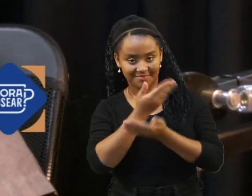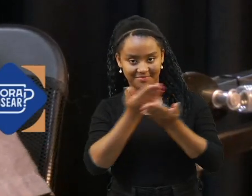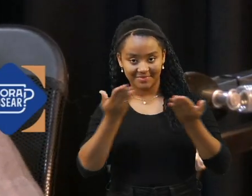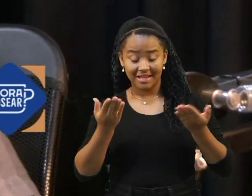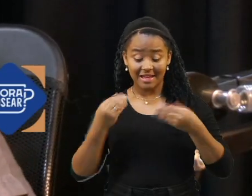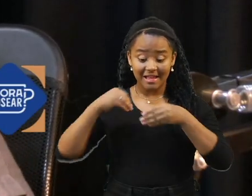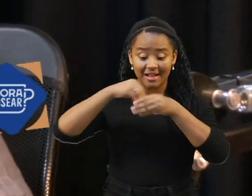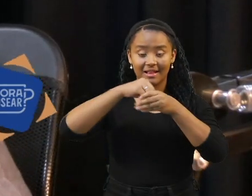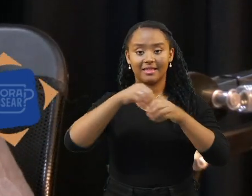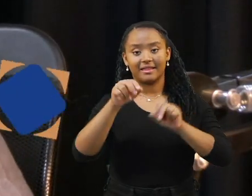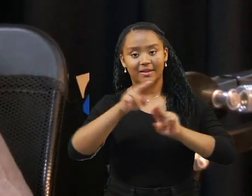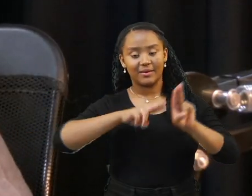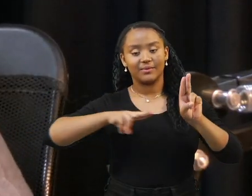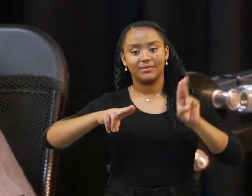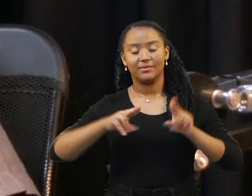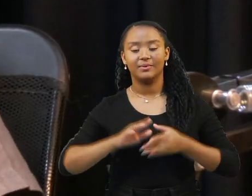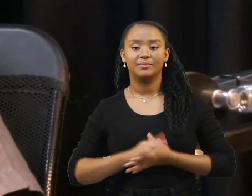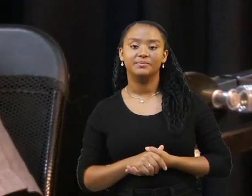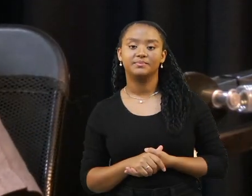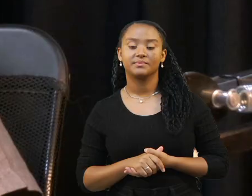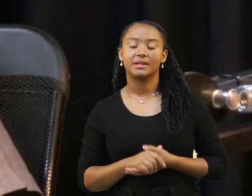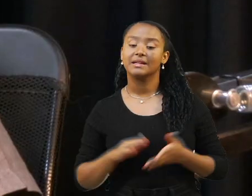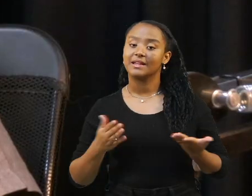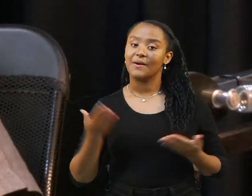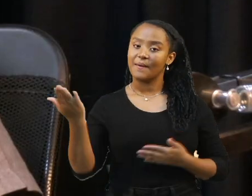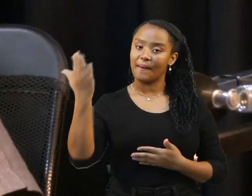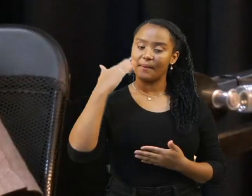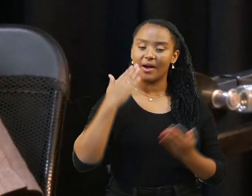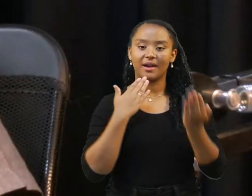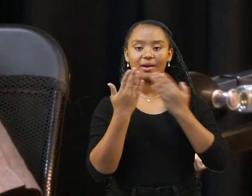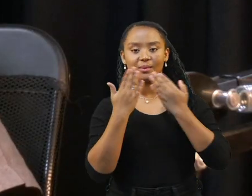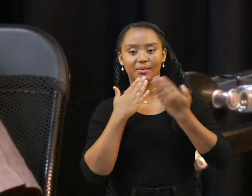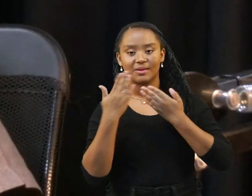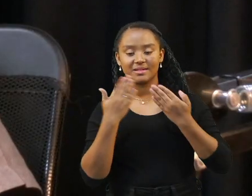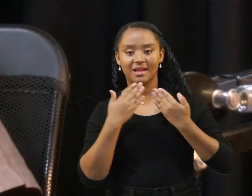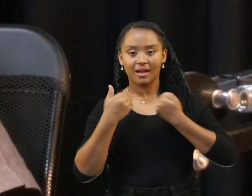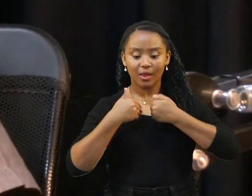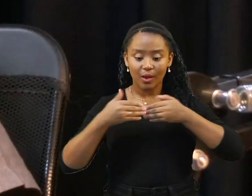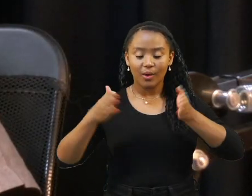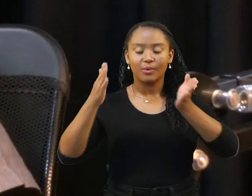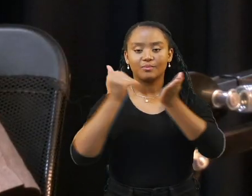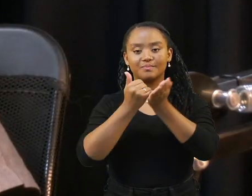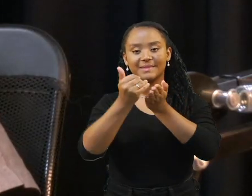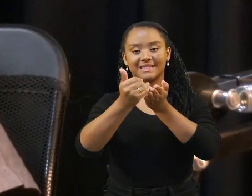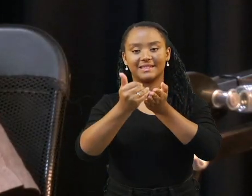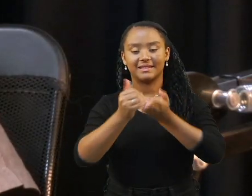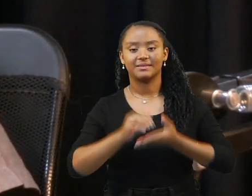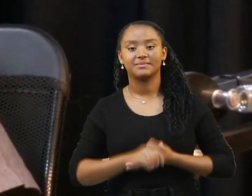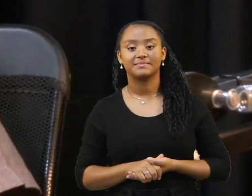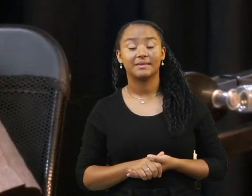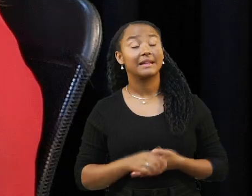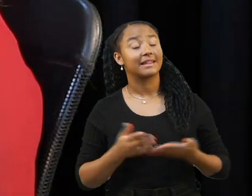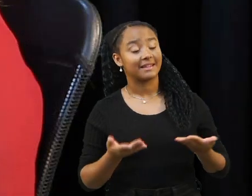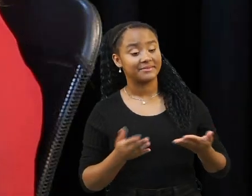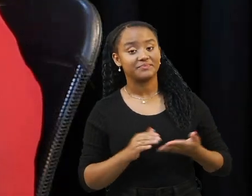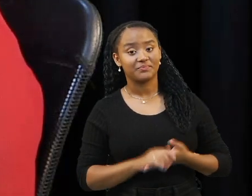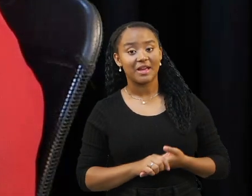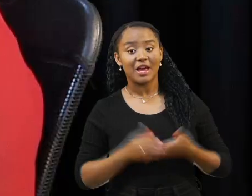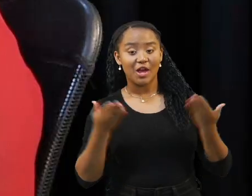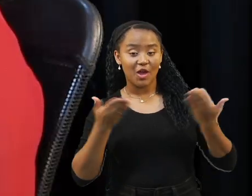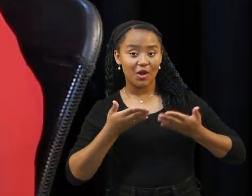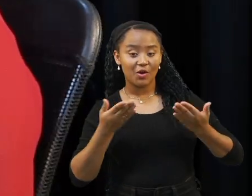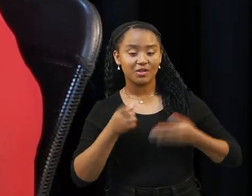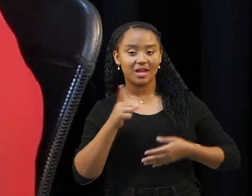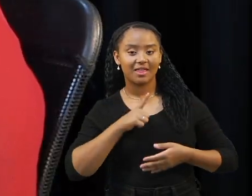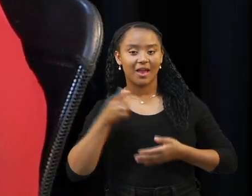da Universidade Federal de Uberlândia. Bora prosear, tá no ar, Liane. Pois é, e essa edição de hoje tem uma